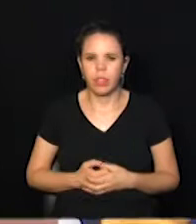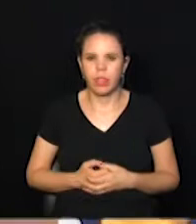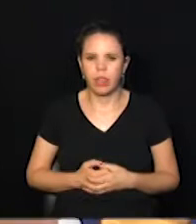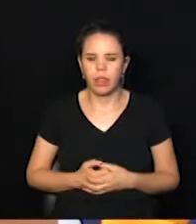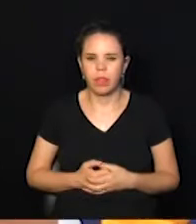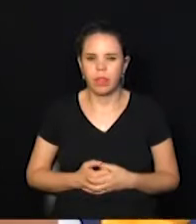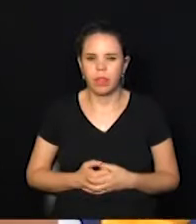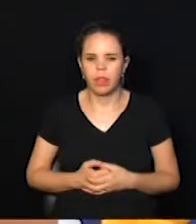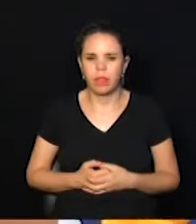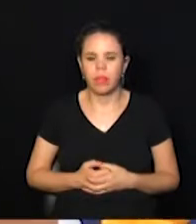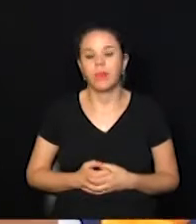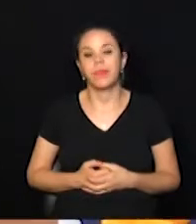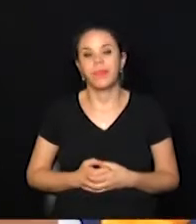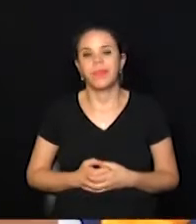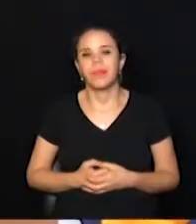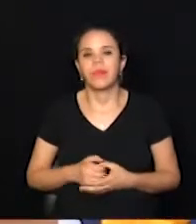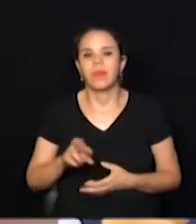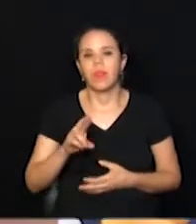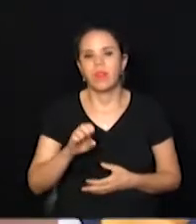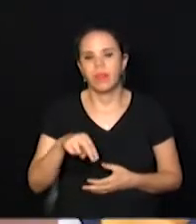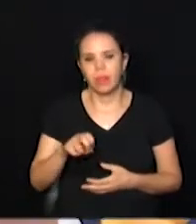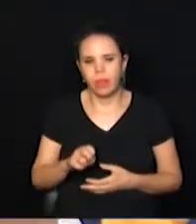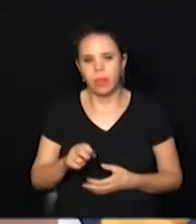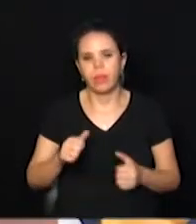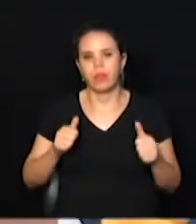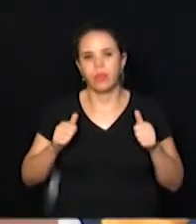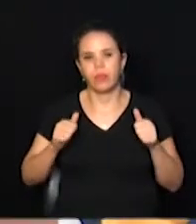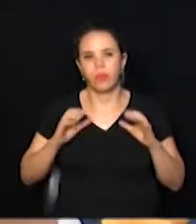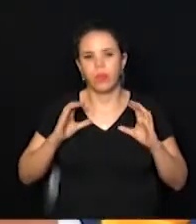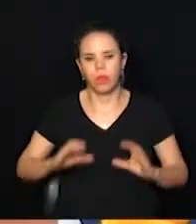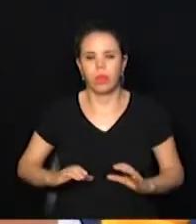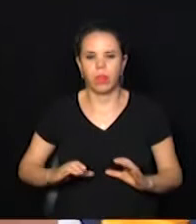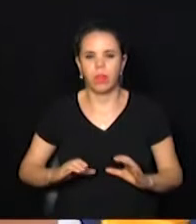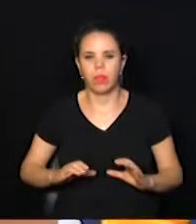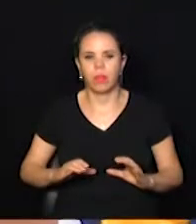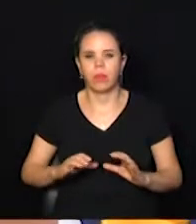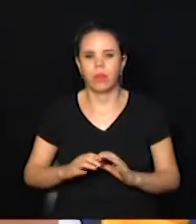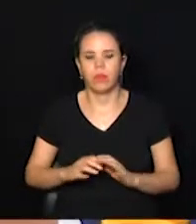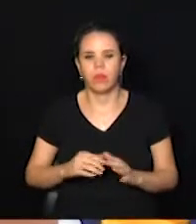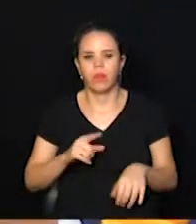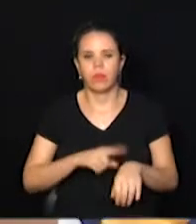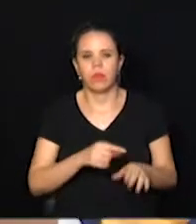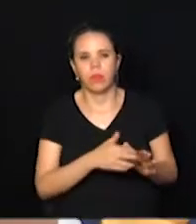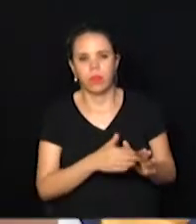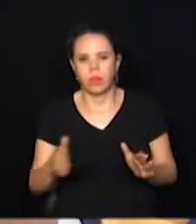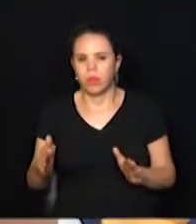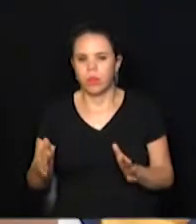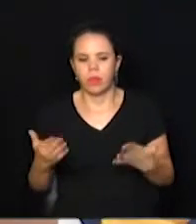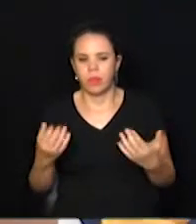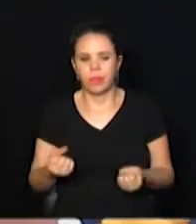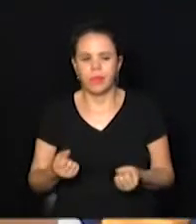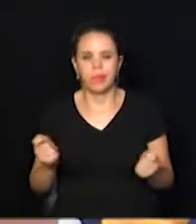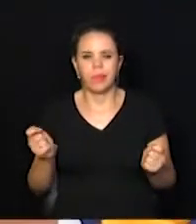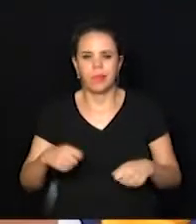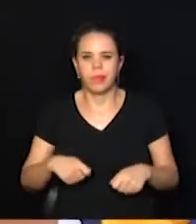Rosiana e da maneira como eles se comportaram em relação a isso. Quanto mais se passou o tempo e não se encarou essa